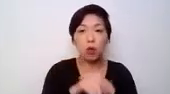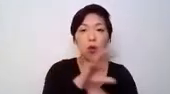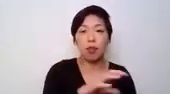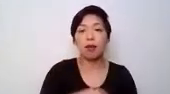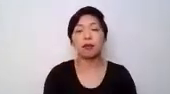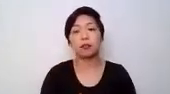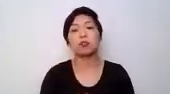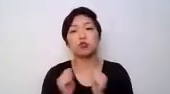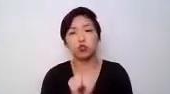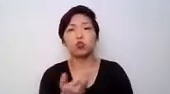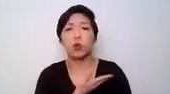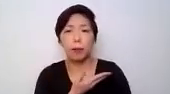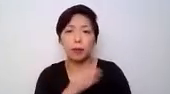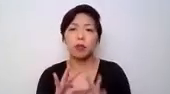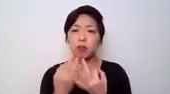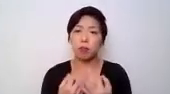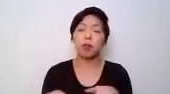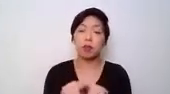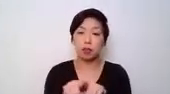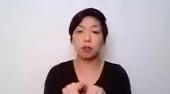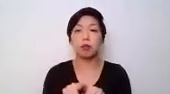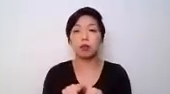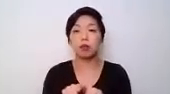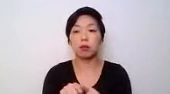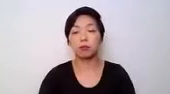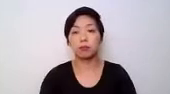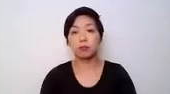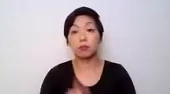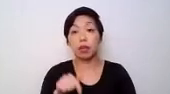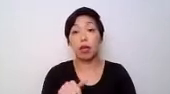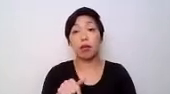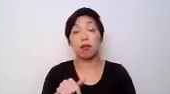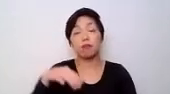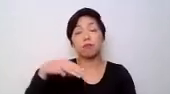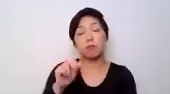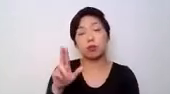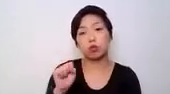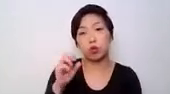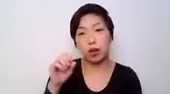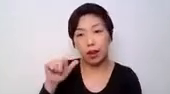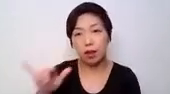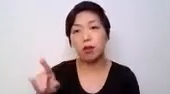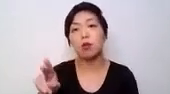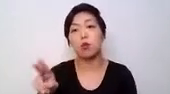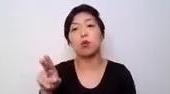vários amigos da família então ele também é um mausoléu que abriga não só a família mas vários familiares